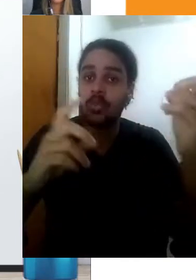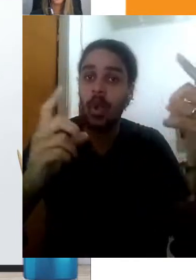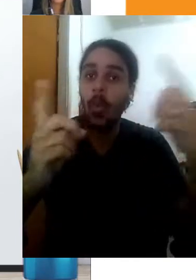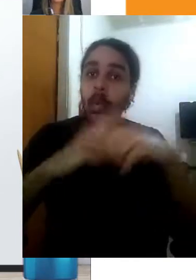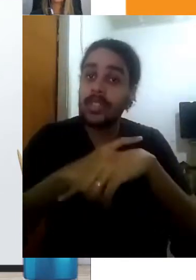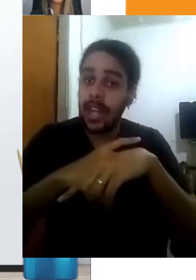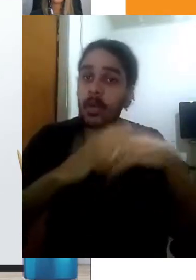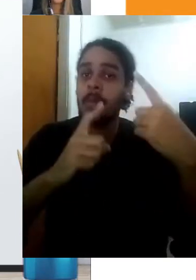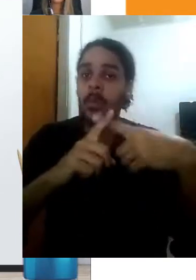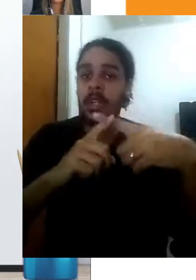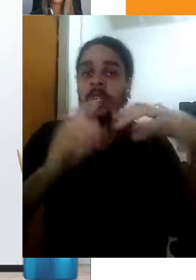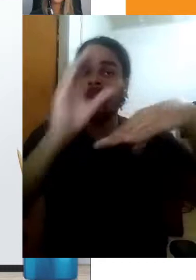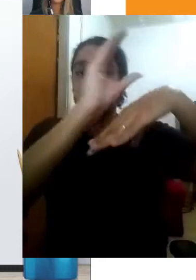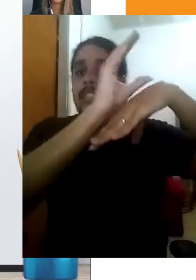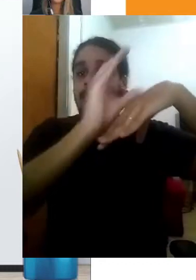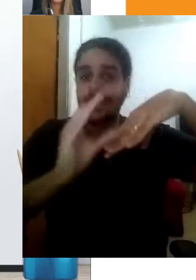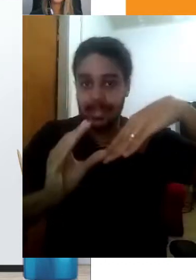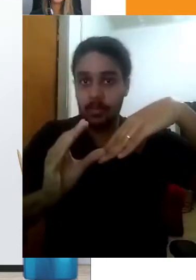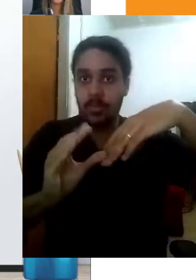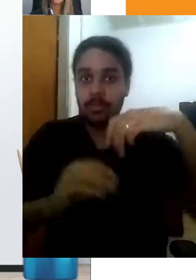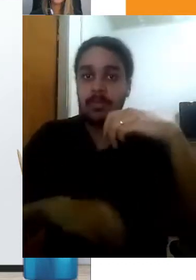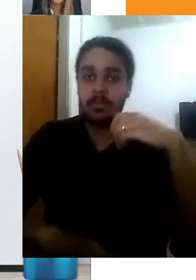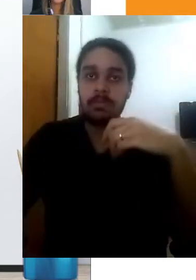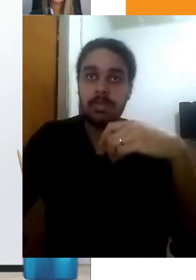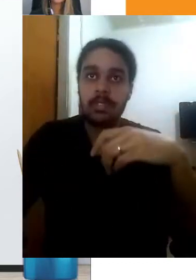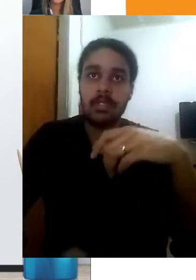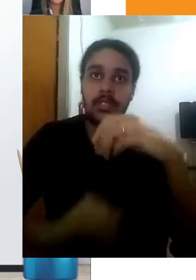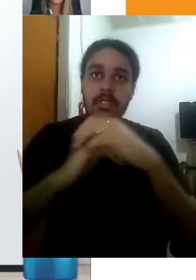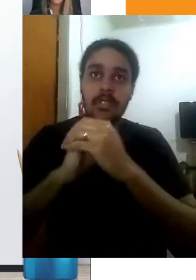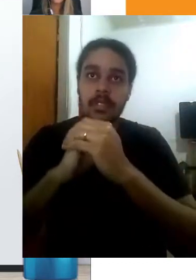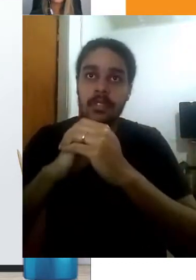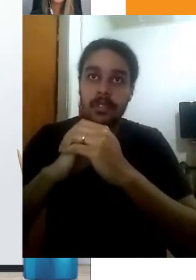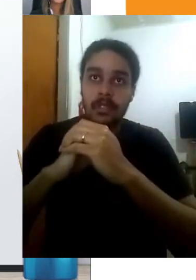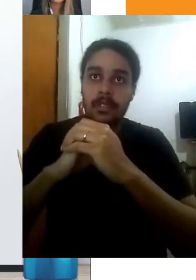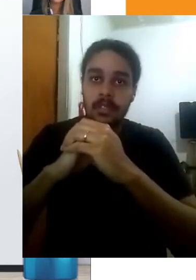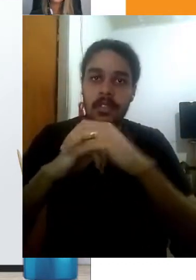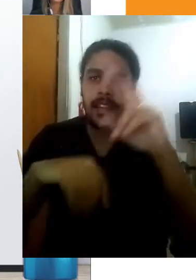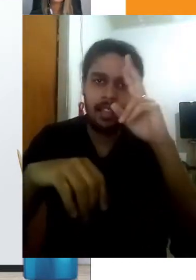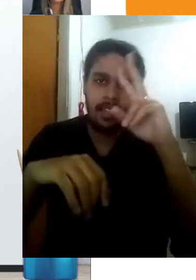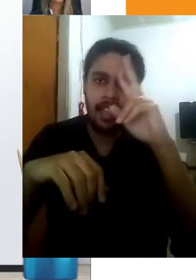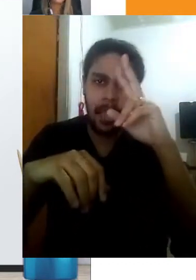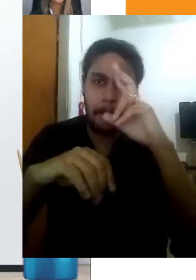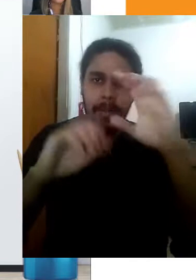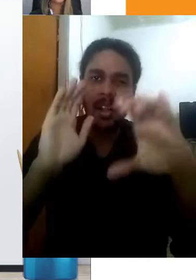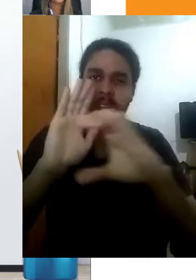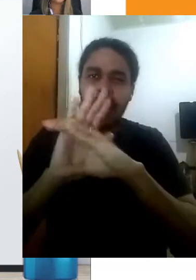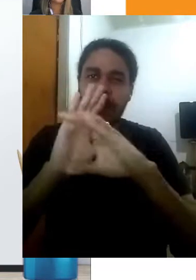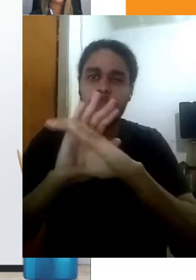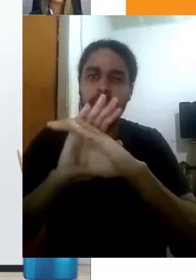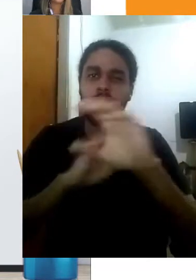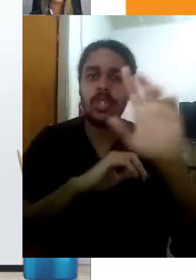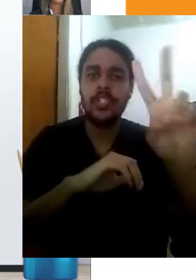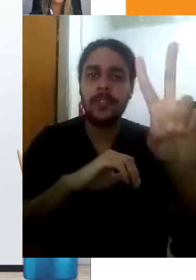contrária. Aqui em preto temos as componentes x e y da força-peso. Por quê? Lembrando lá do